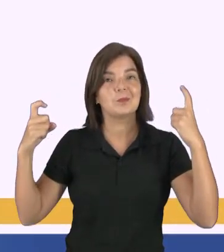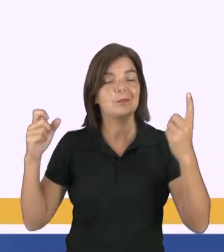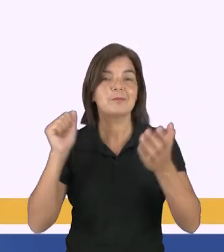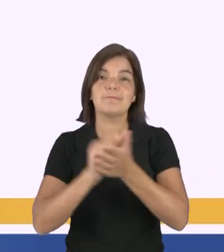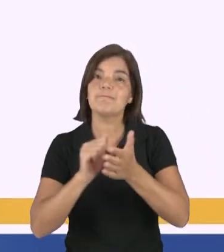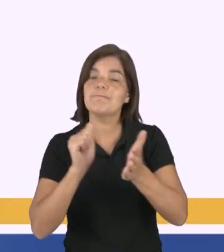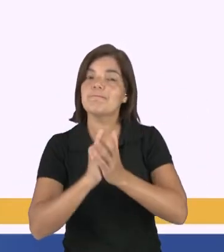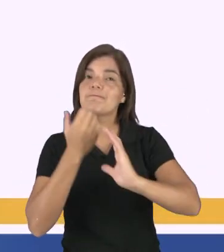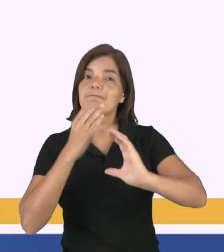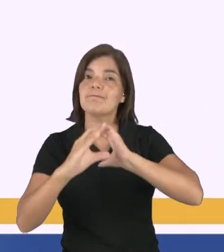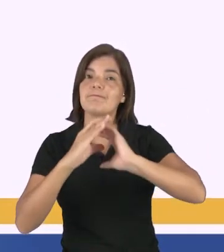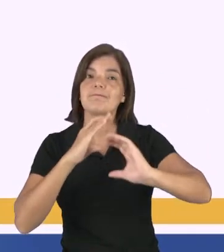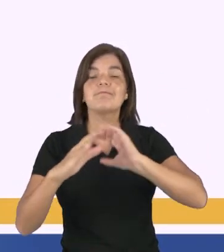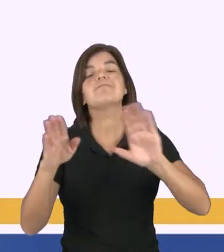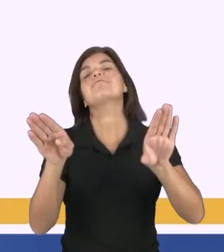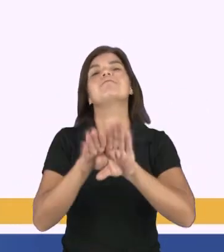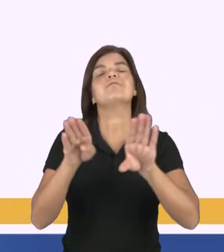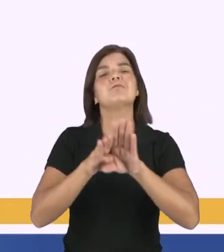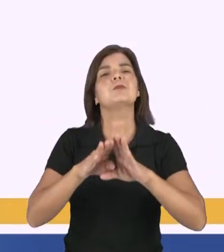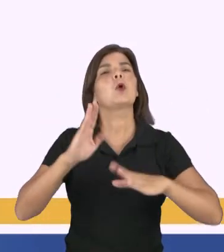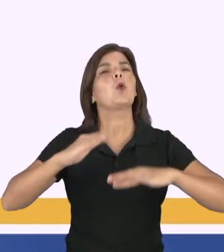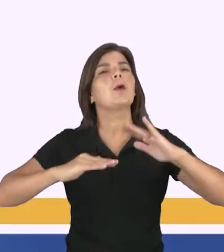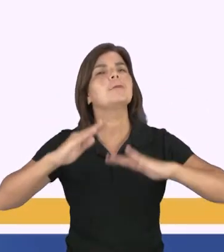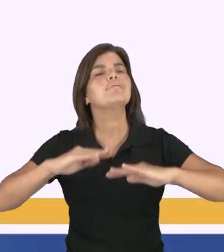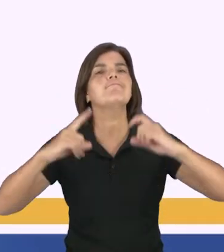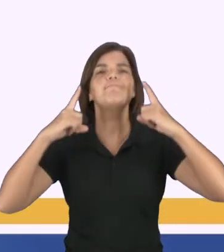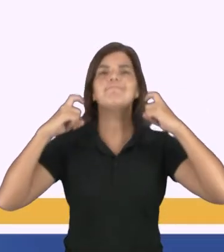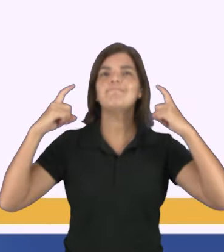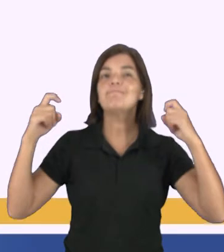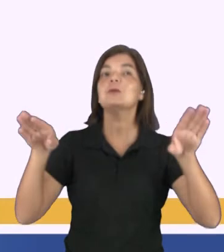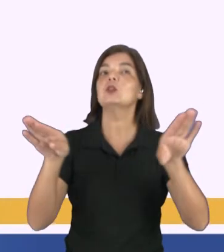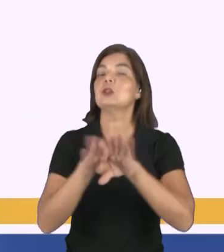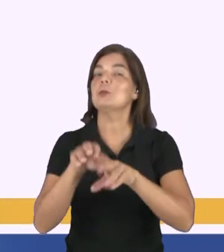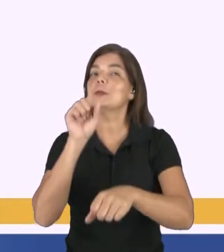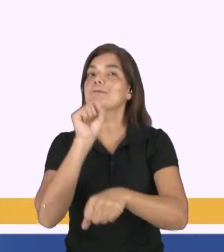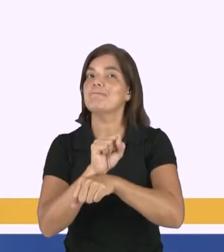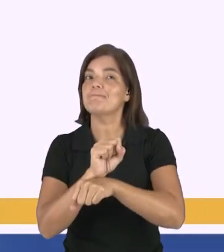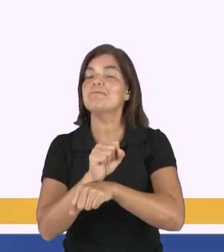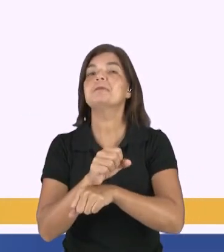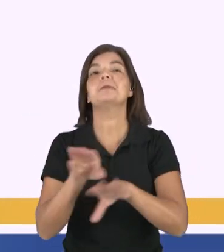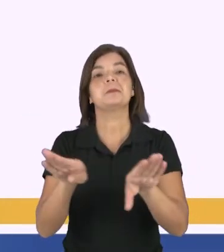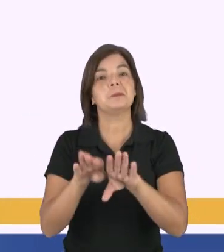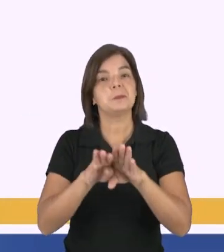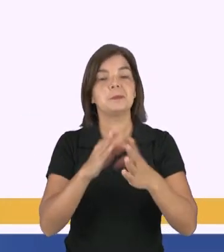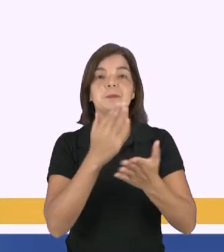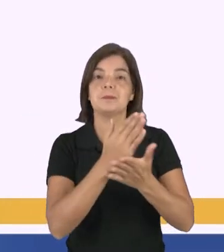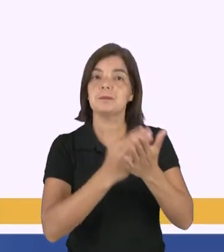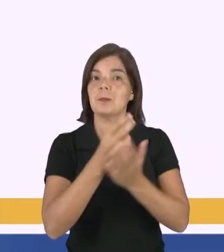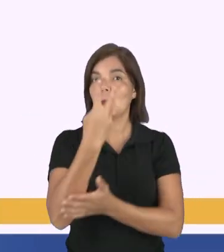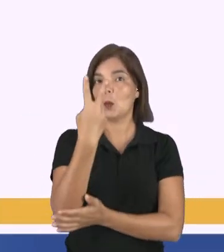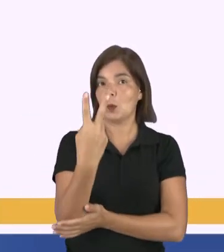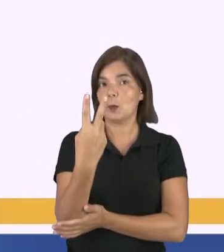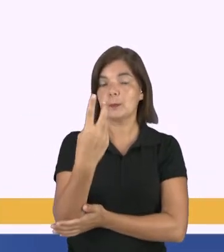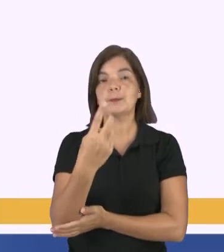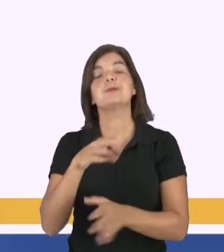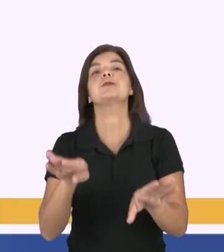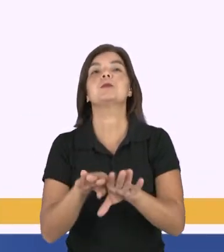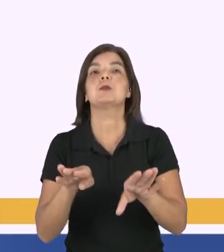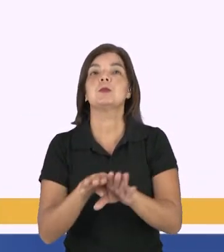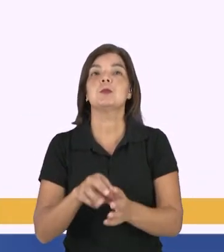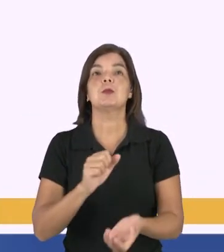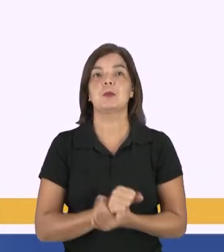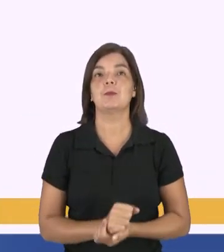de uma composição musical com base nas batidas de som e de pausa eles podem ser divididos em binário ternário